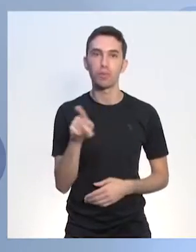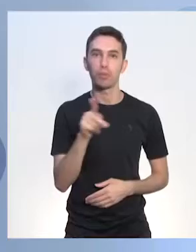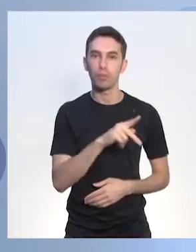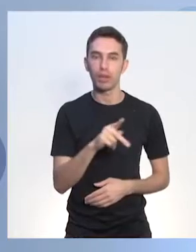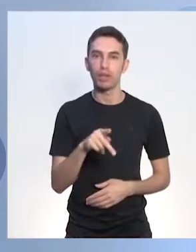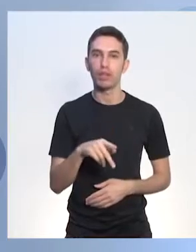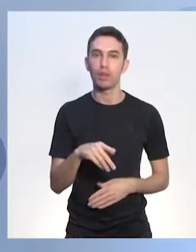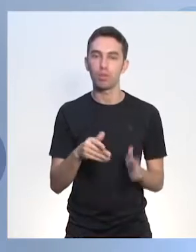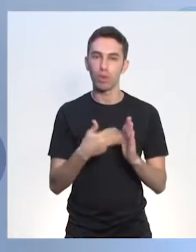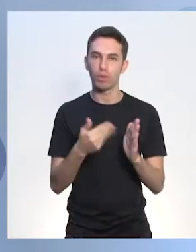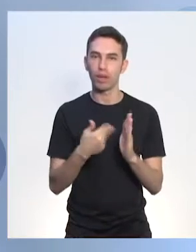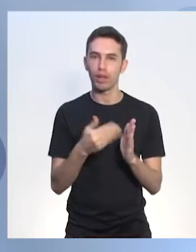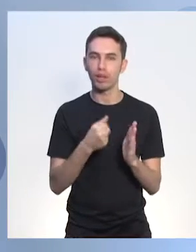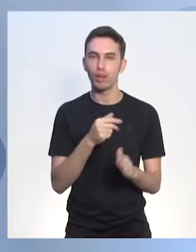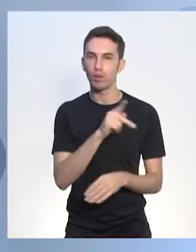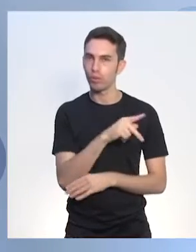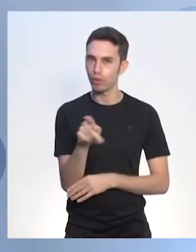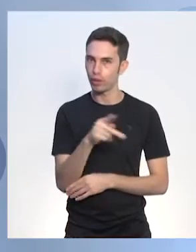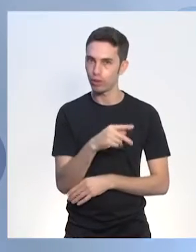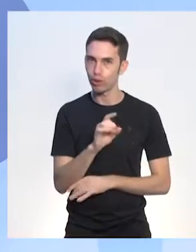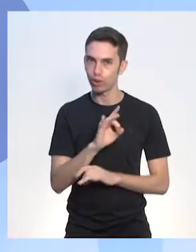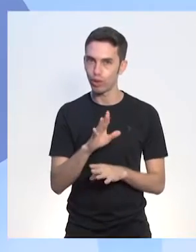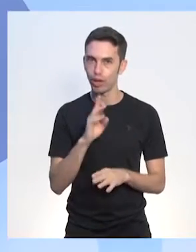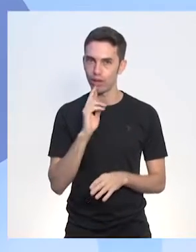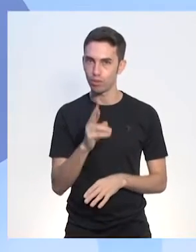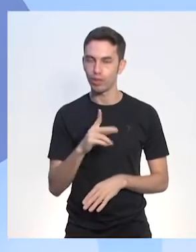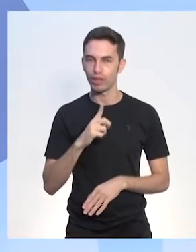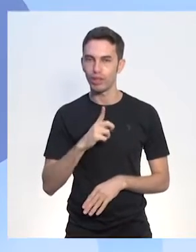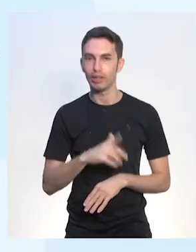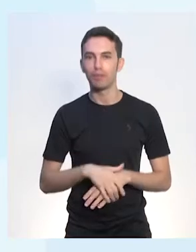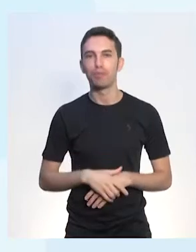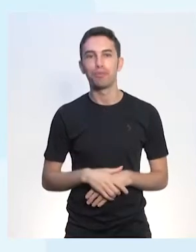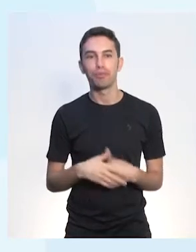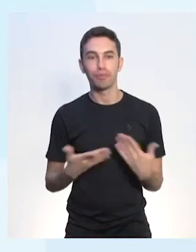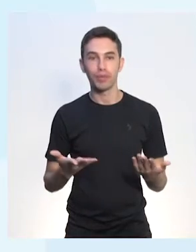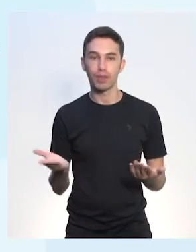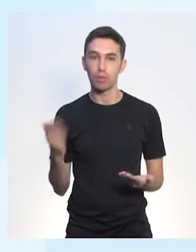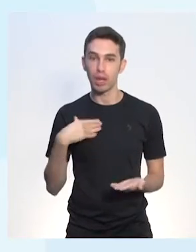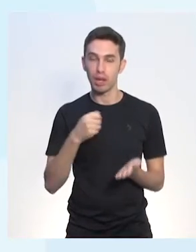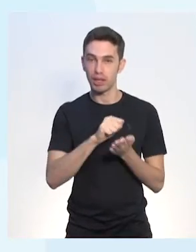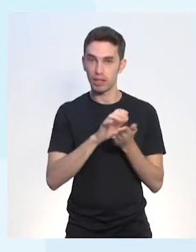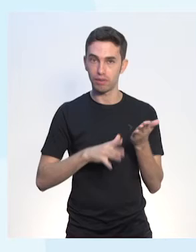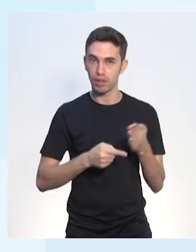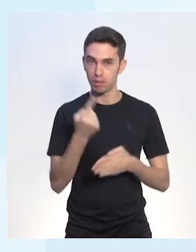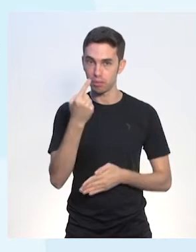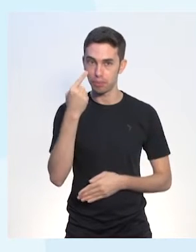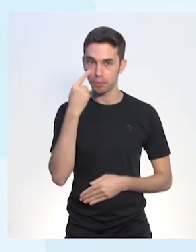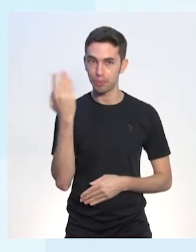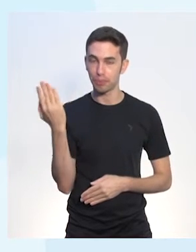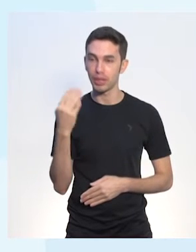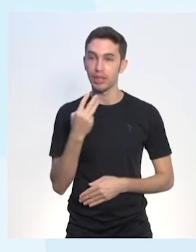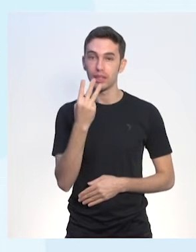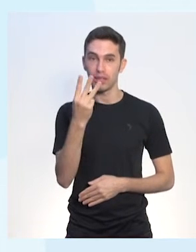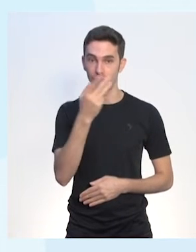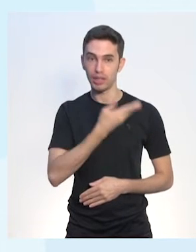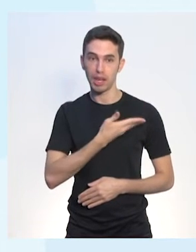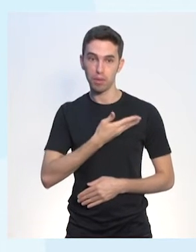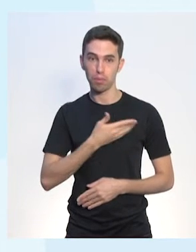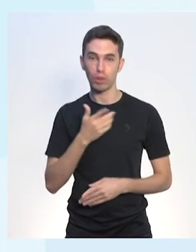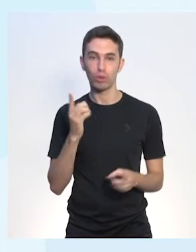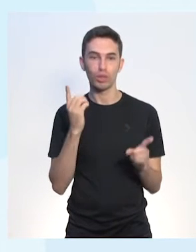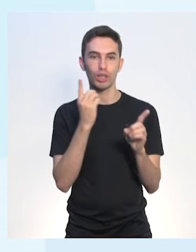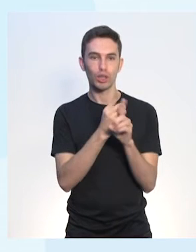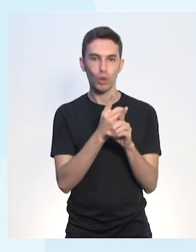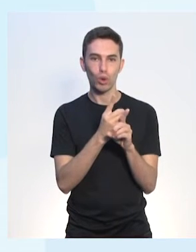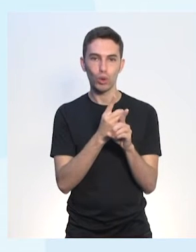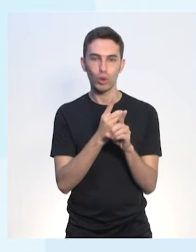professor. Vamos, então, para a primeira atividade, Osmar? Vamos? Vamos lá, ó. 3 amigos encontram-se em